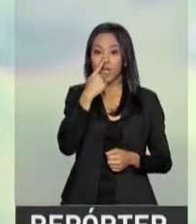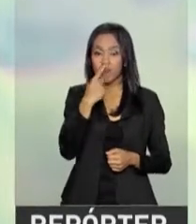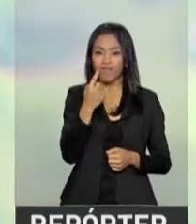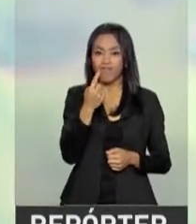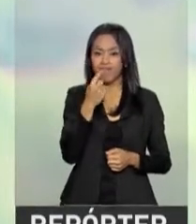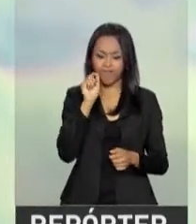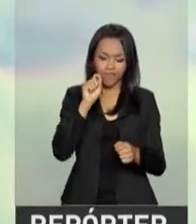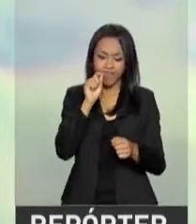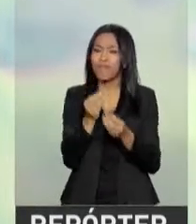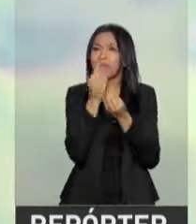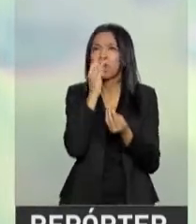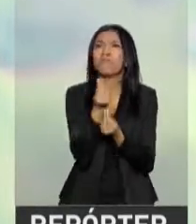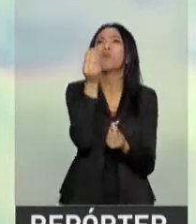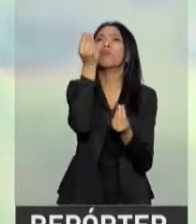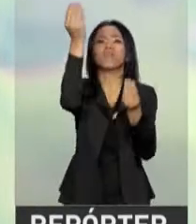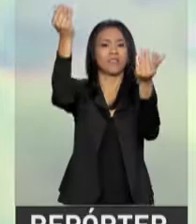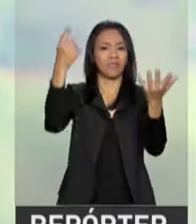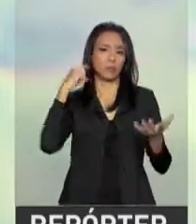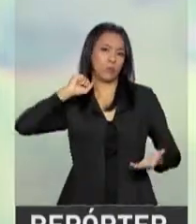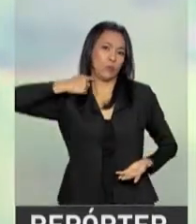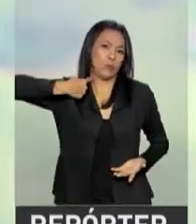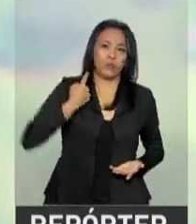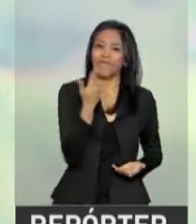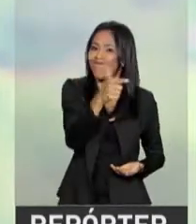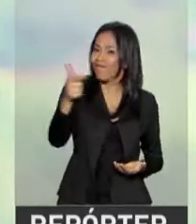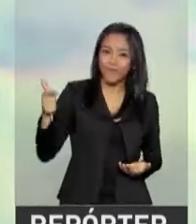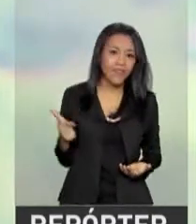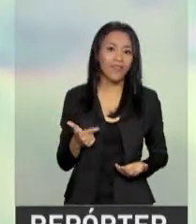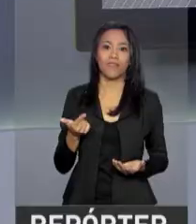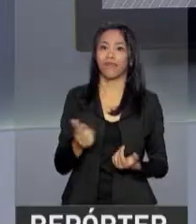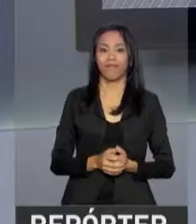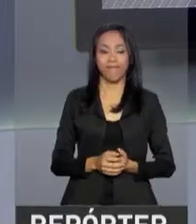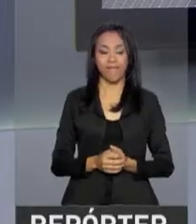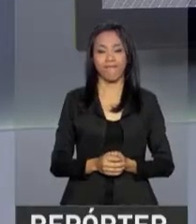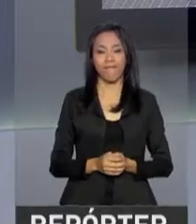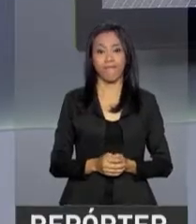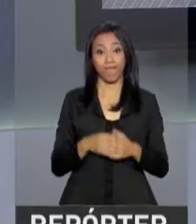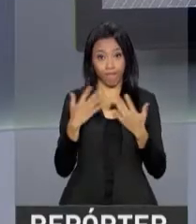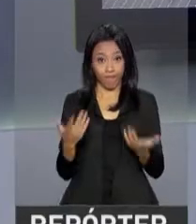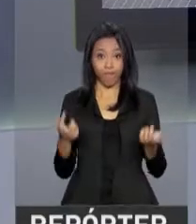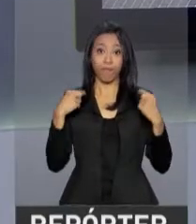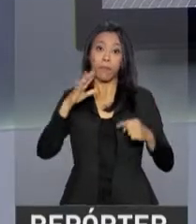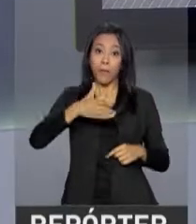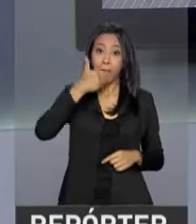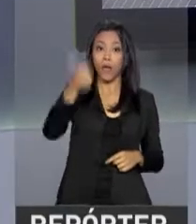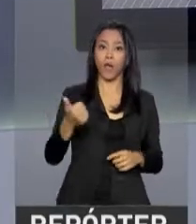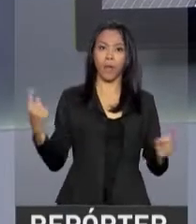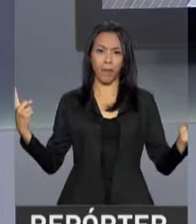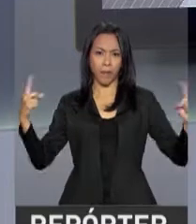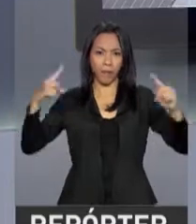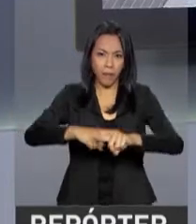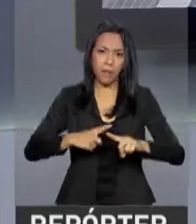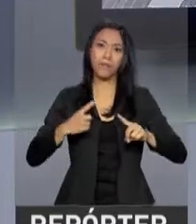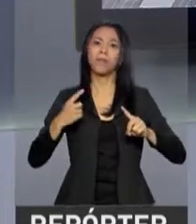desse impactante da emissão de carbono na atmosfera melhorar a competitividade da indústria